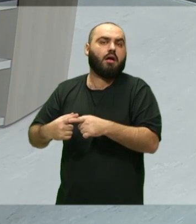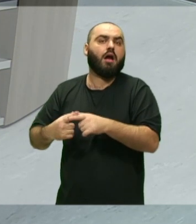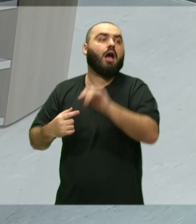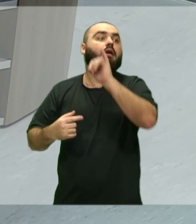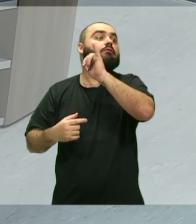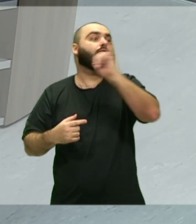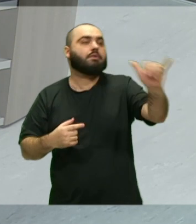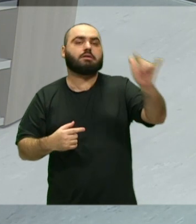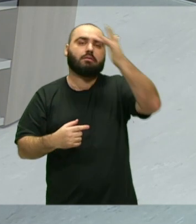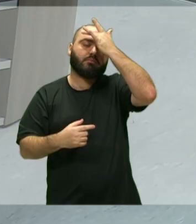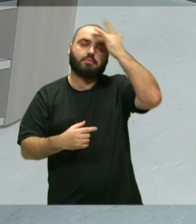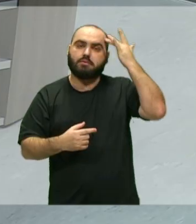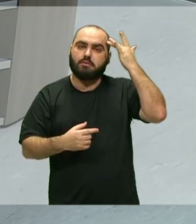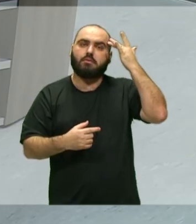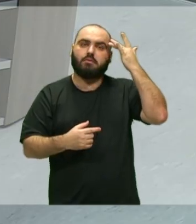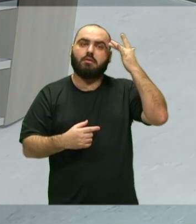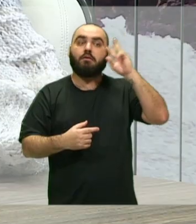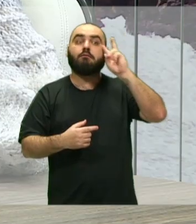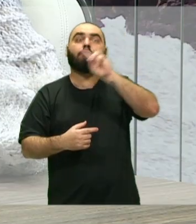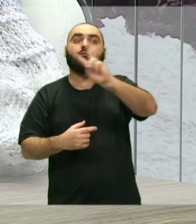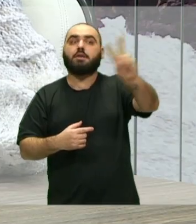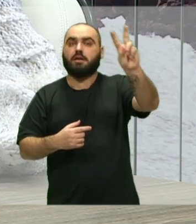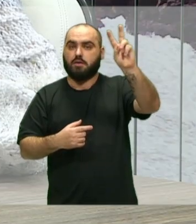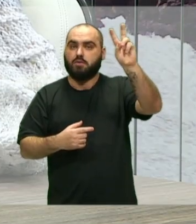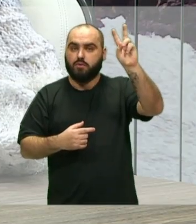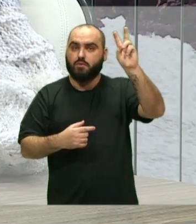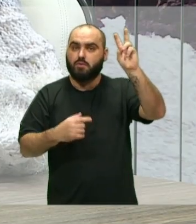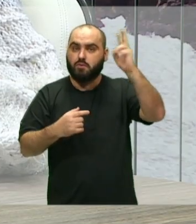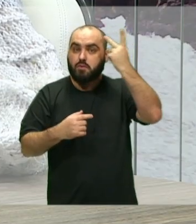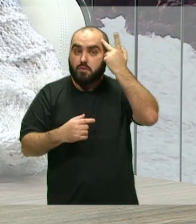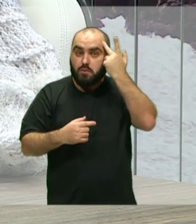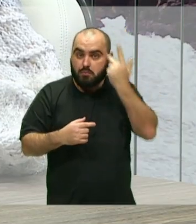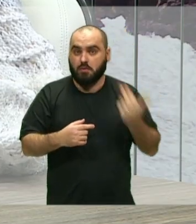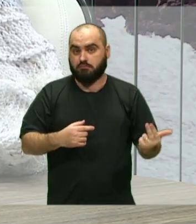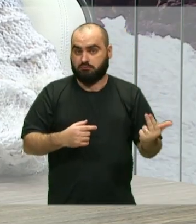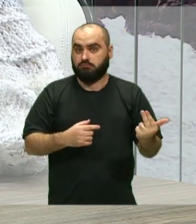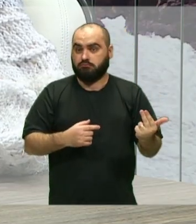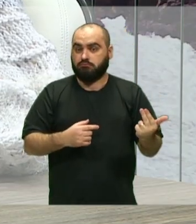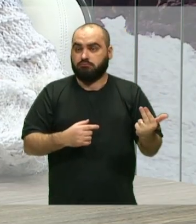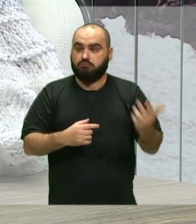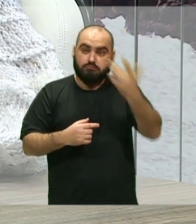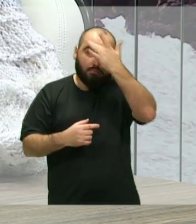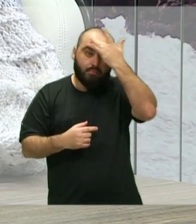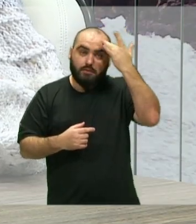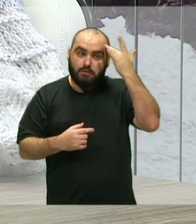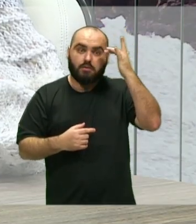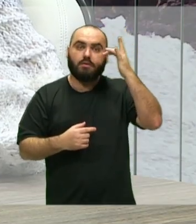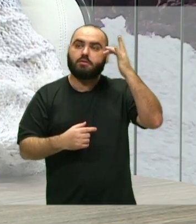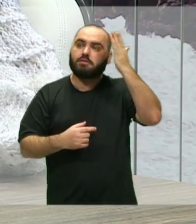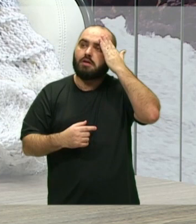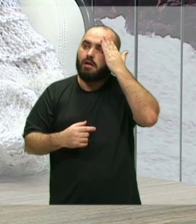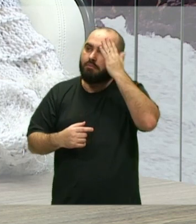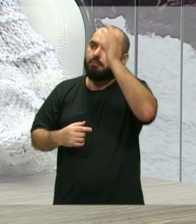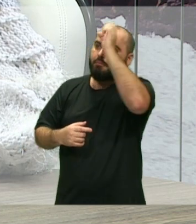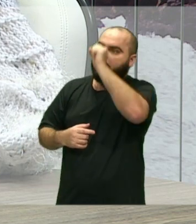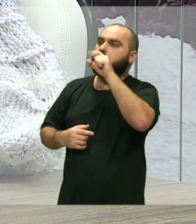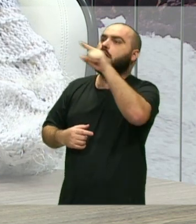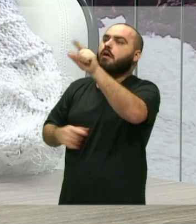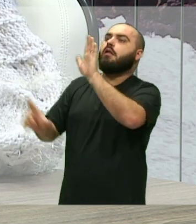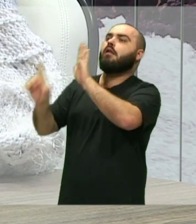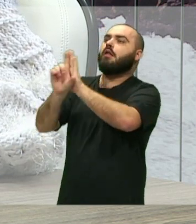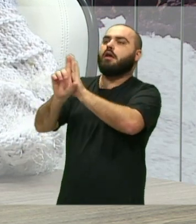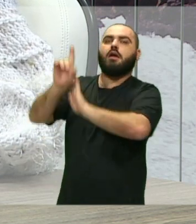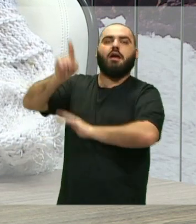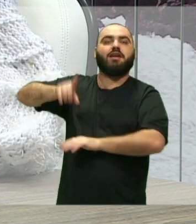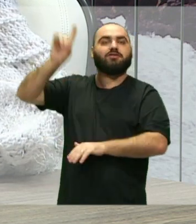também as pessoas enxergantes normal, o cliente normal, saber que aquilo ali também, que aquilo é uma lei, que aquilo é um direito que a